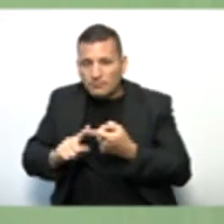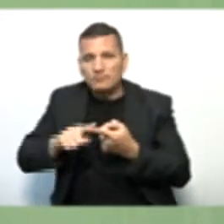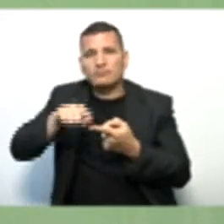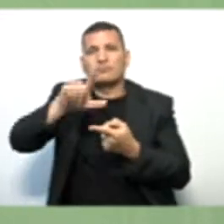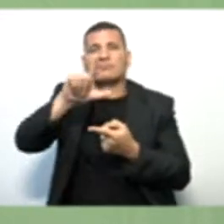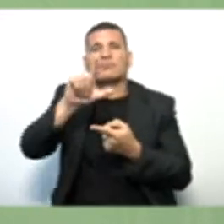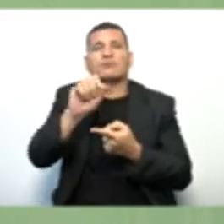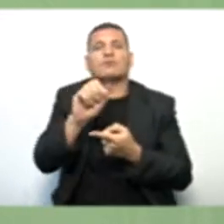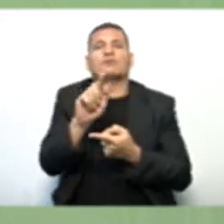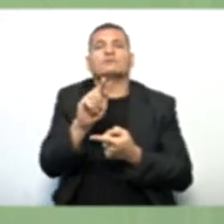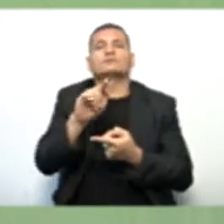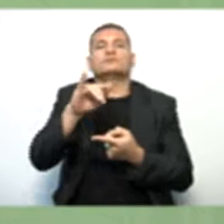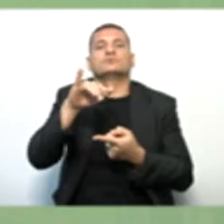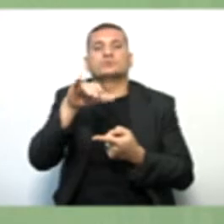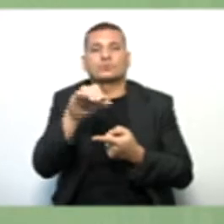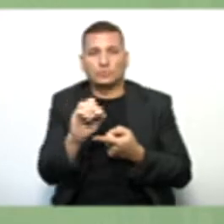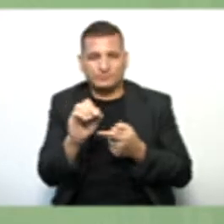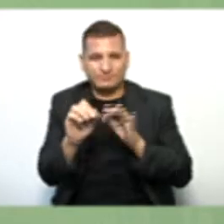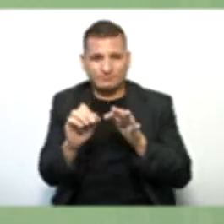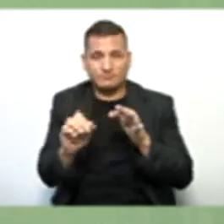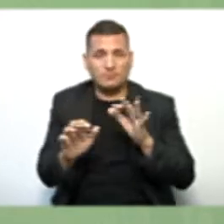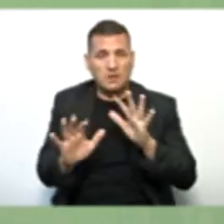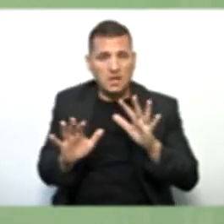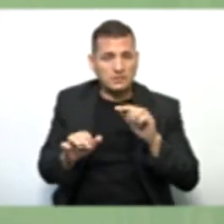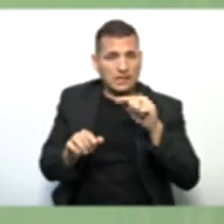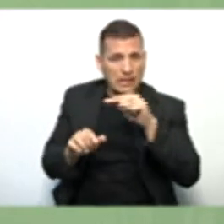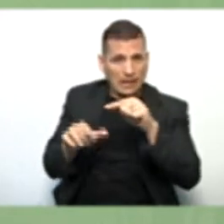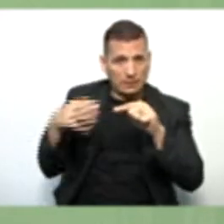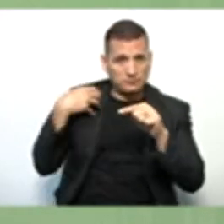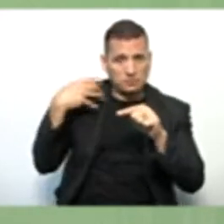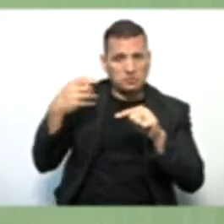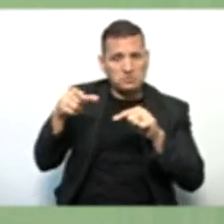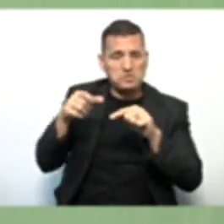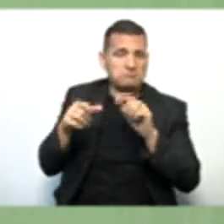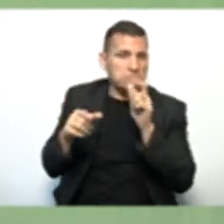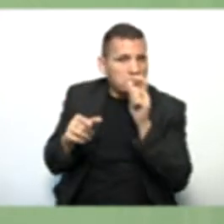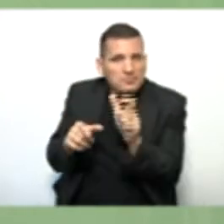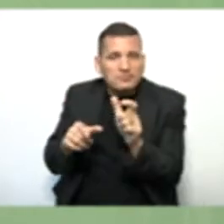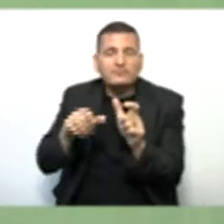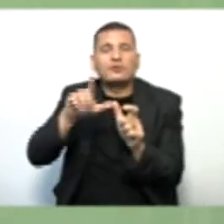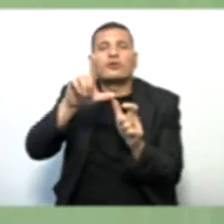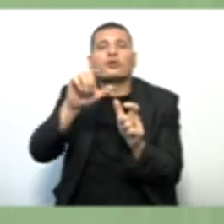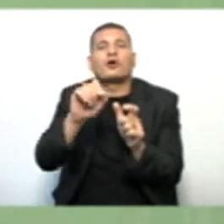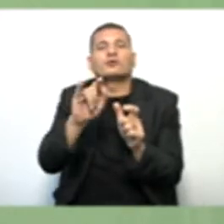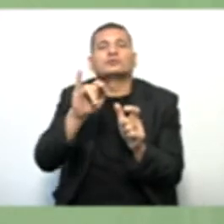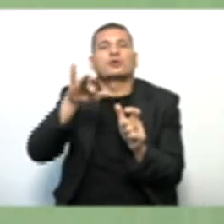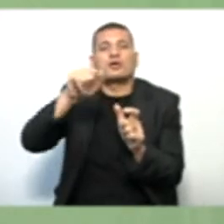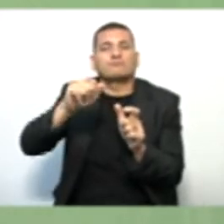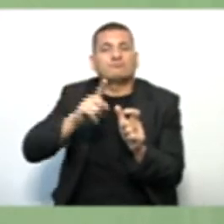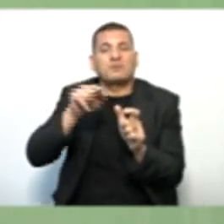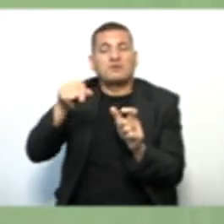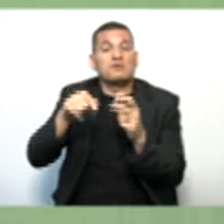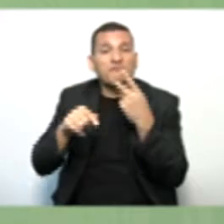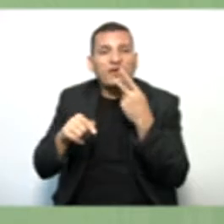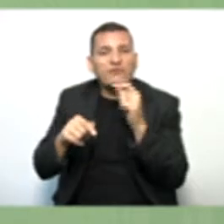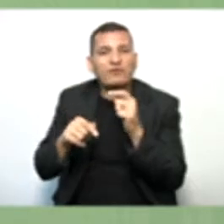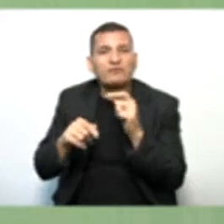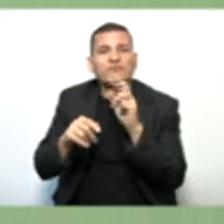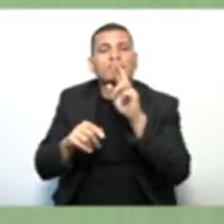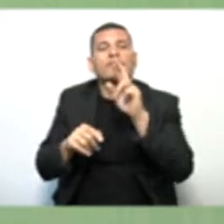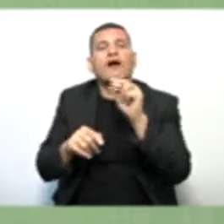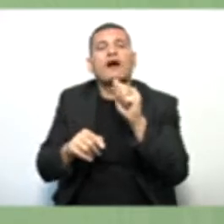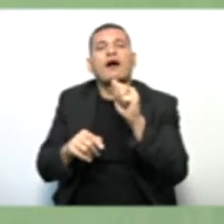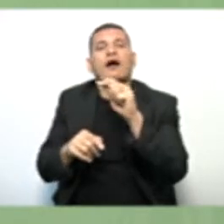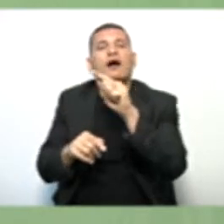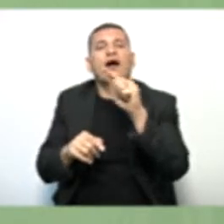No entanto, né, ele não o chamava assim naquela época, né? Denominava razão, é coisa de